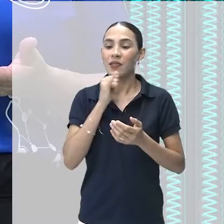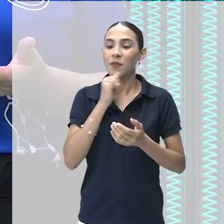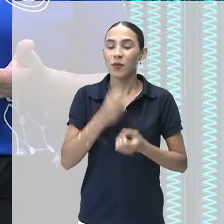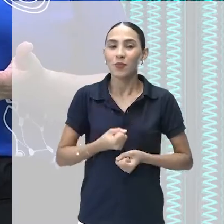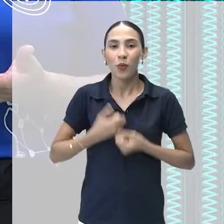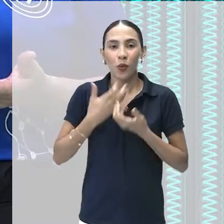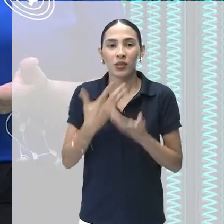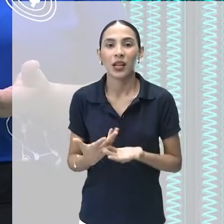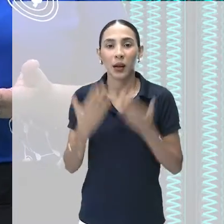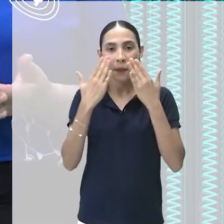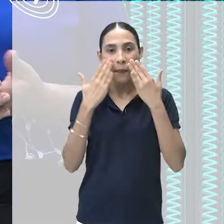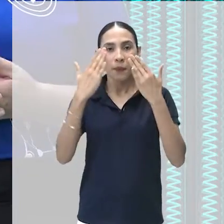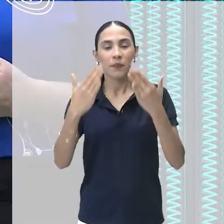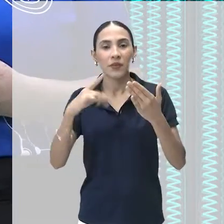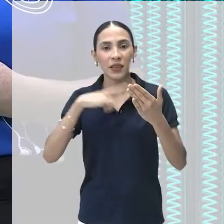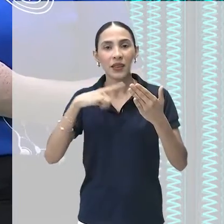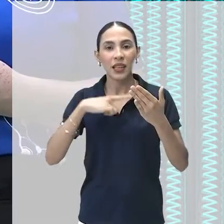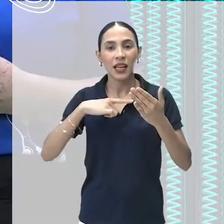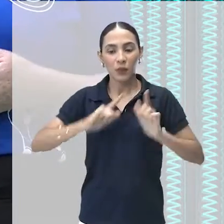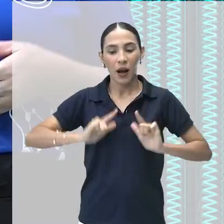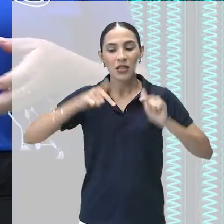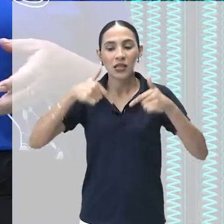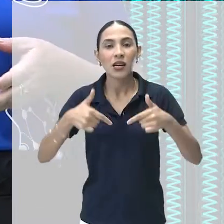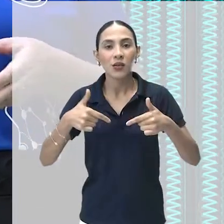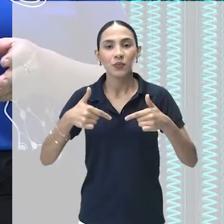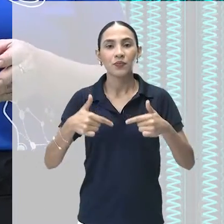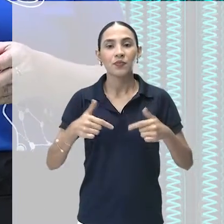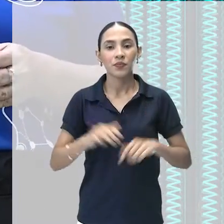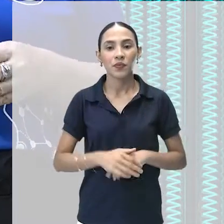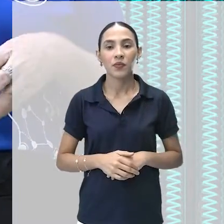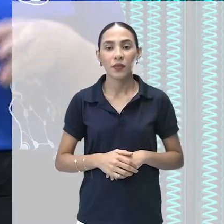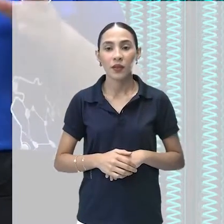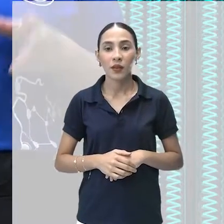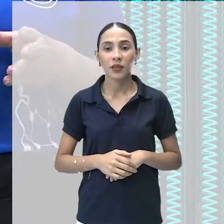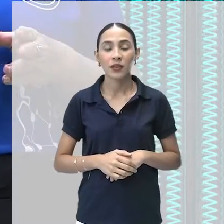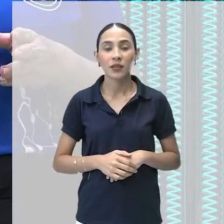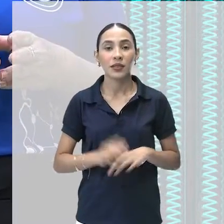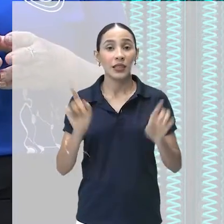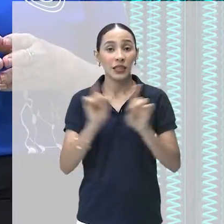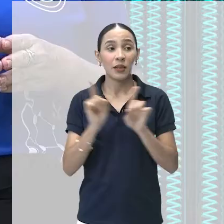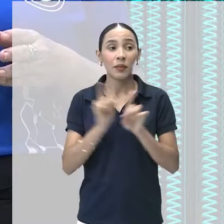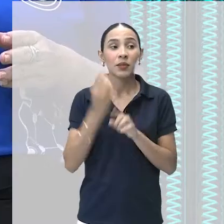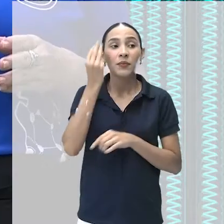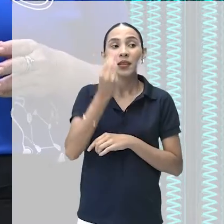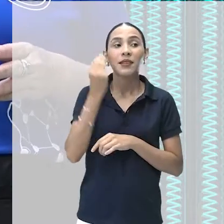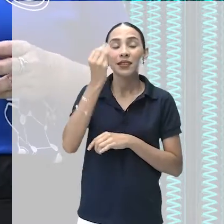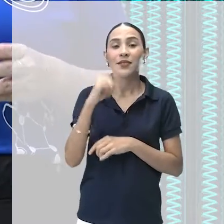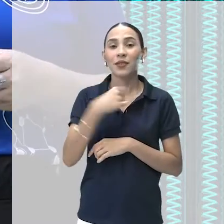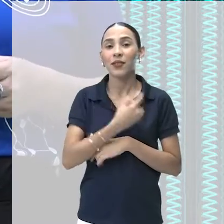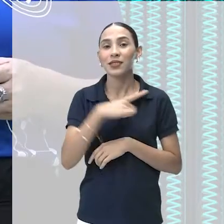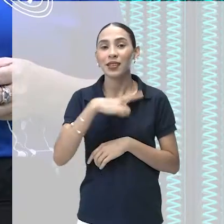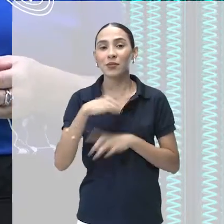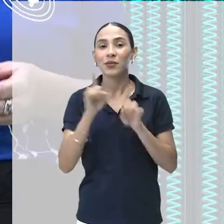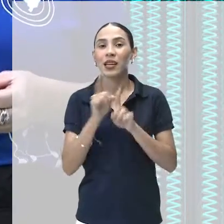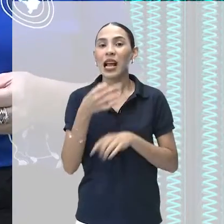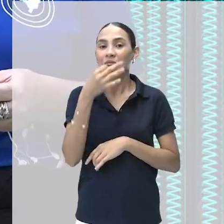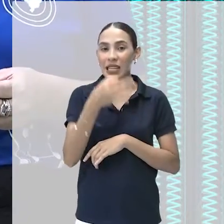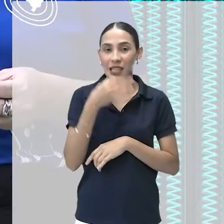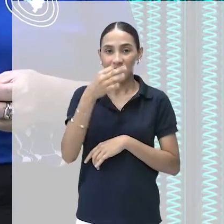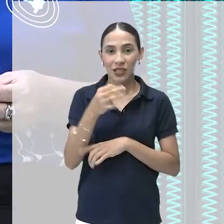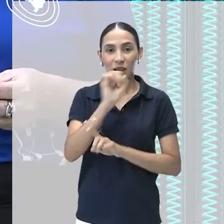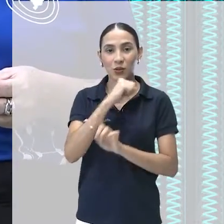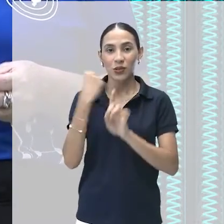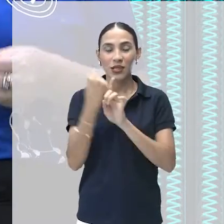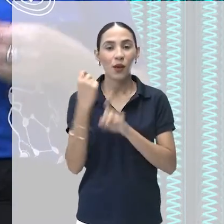primeiro, ela sempre levanta a bandeira primeiro. E aí também, além do experimentalismo, nós temos sobre a crítica social